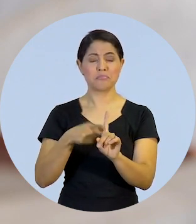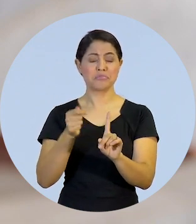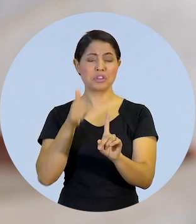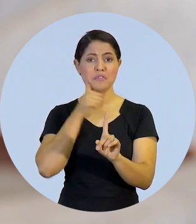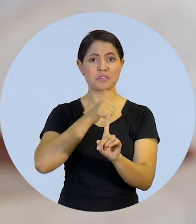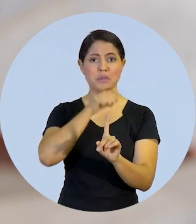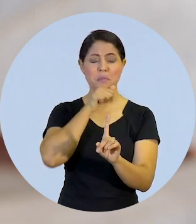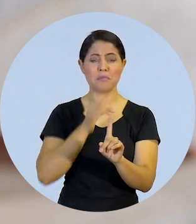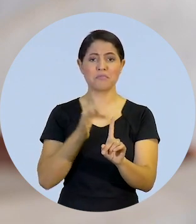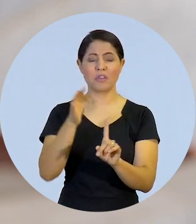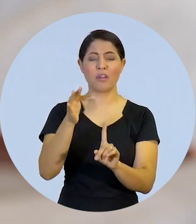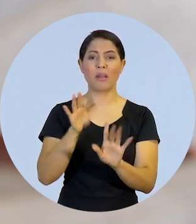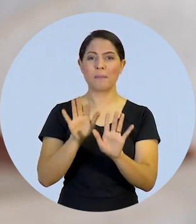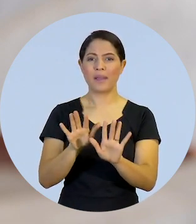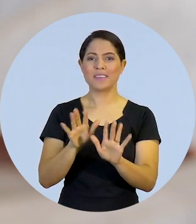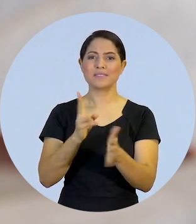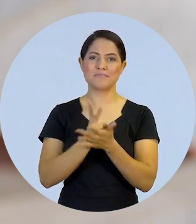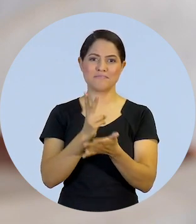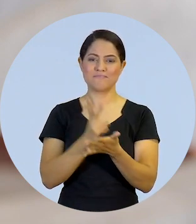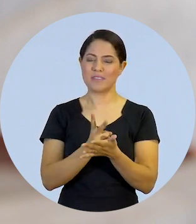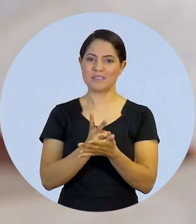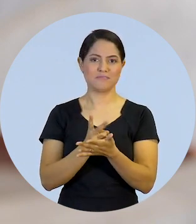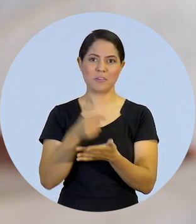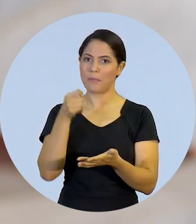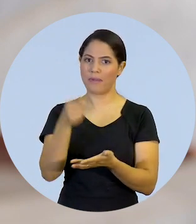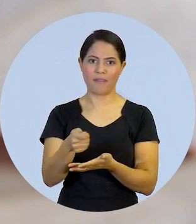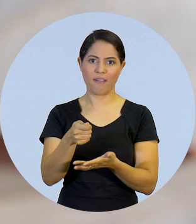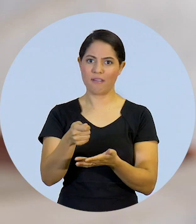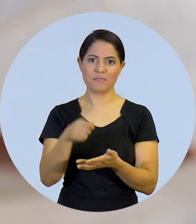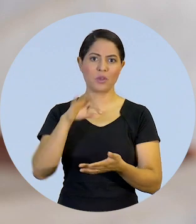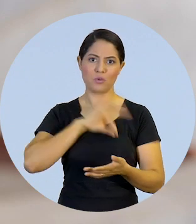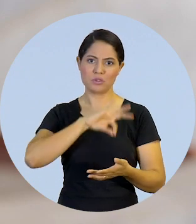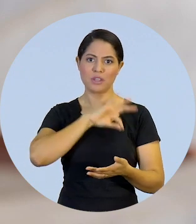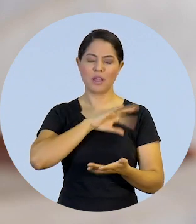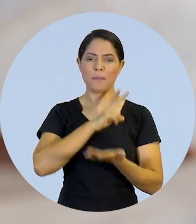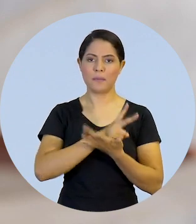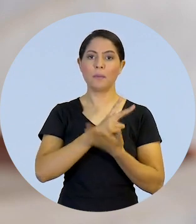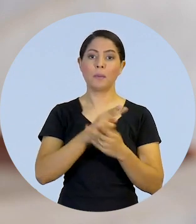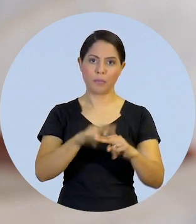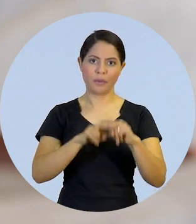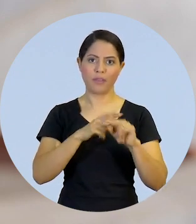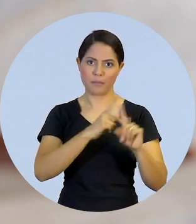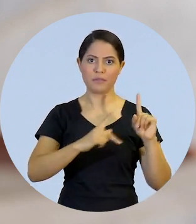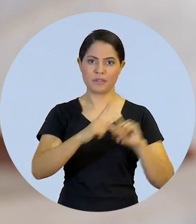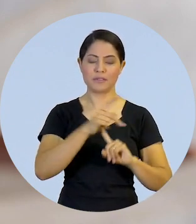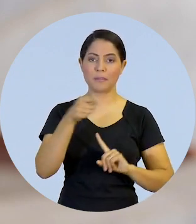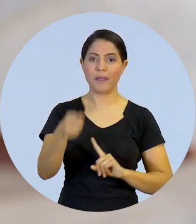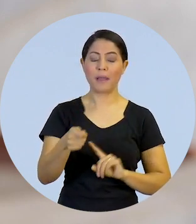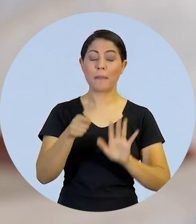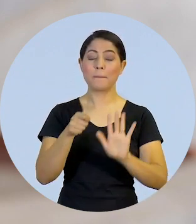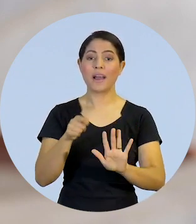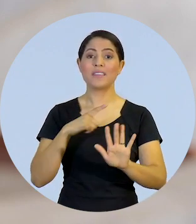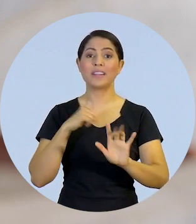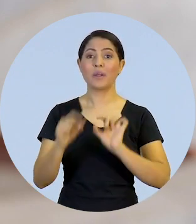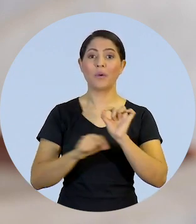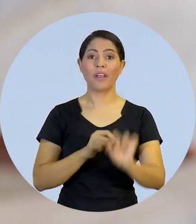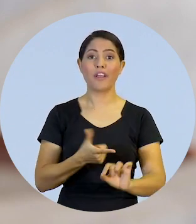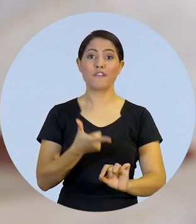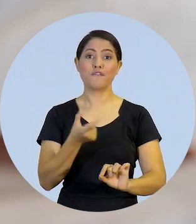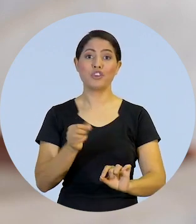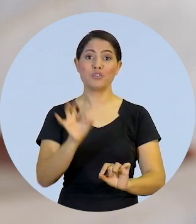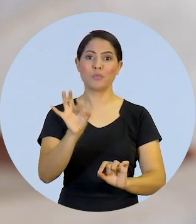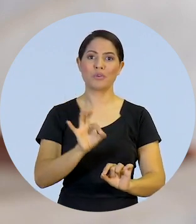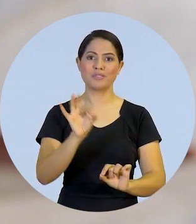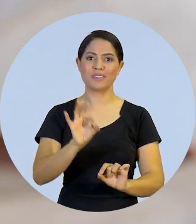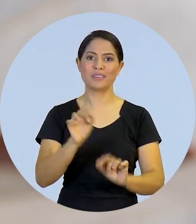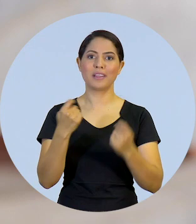dela vir a ser mãe, e ele, apesar de não ter que pagar o salário maternidade, porque quem vai pagar é a Previdência Social,